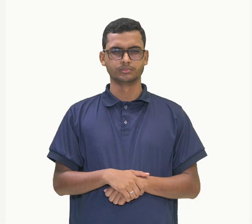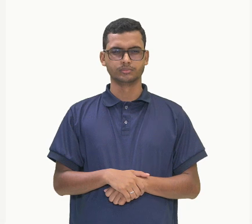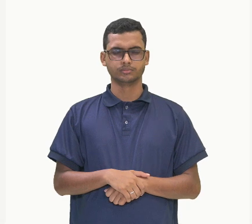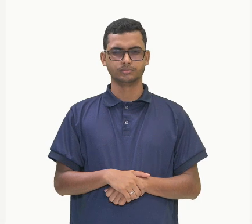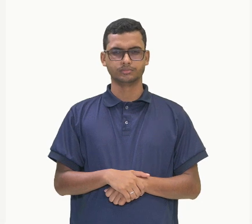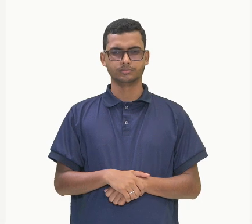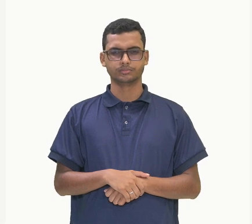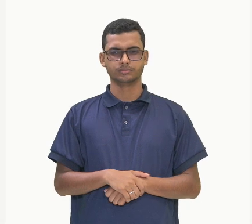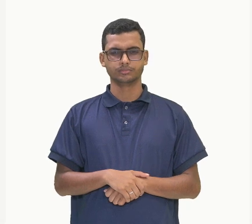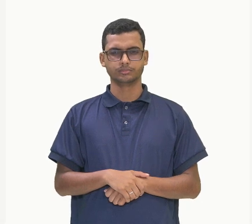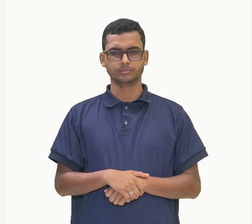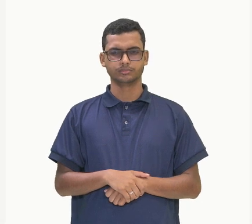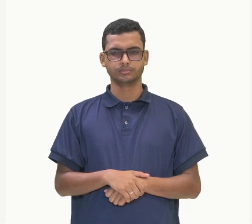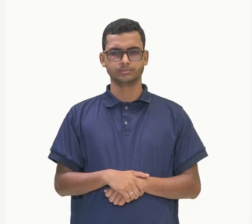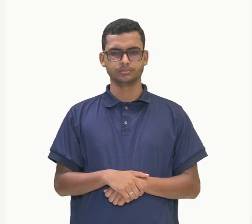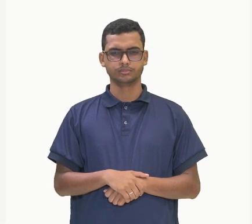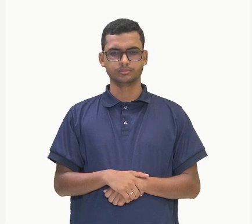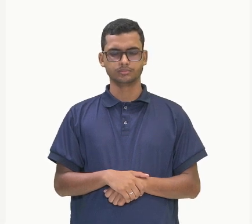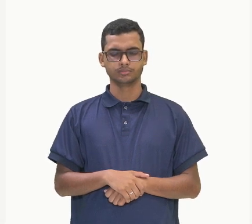0,957 é exatamente